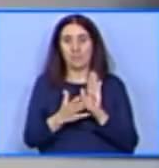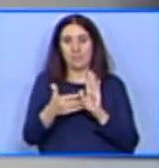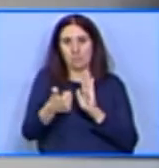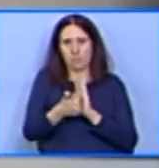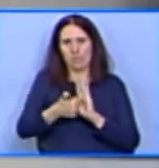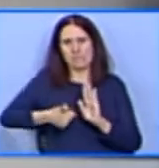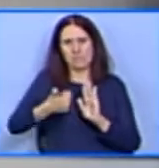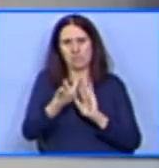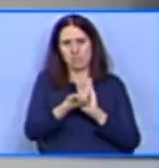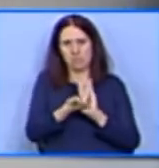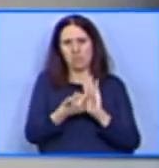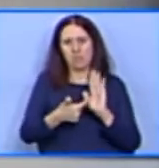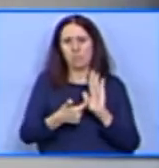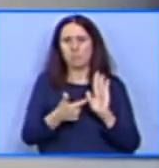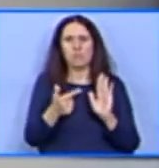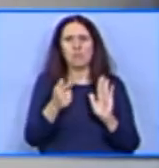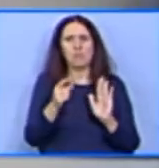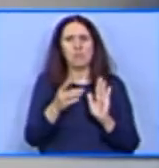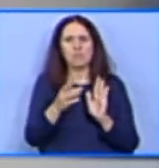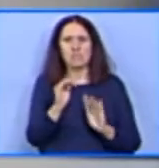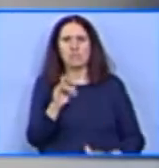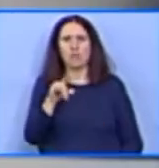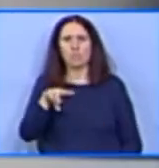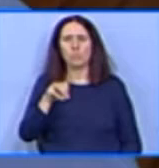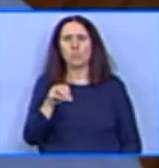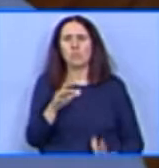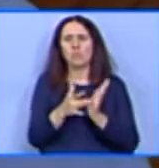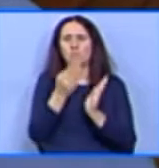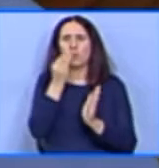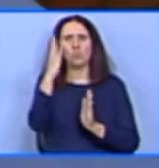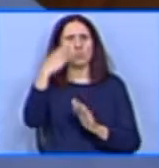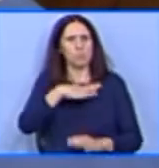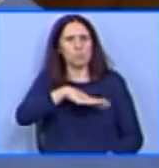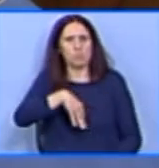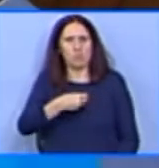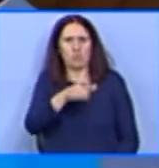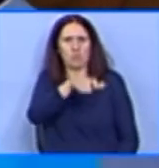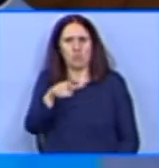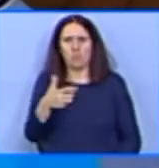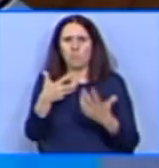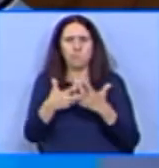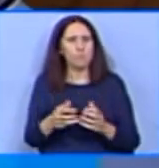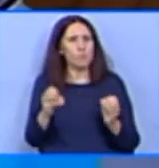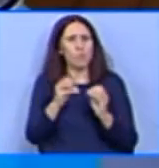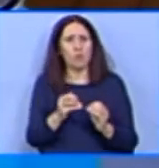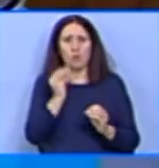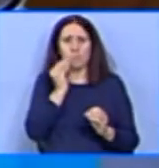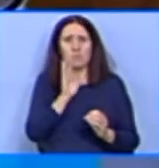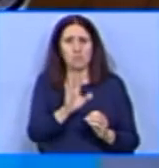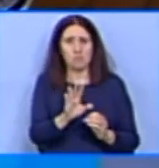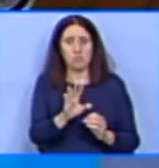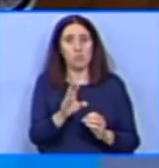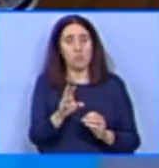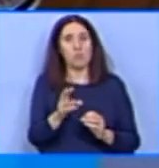são certamente o melhor livro da humanidade. Eu não tenho dúvidas. Eu não tenho dúvidas em afirmar que os Salmos são, em termos poéticos, basta